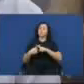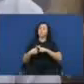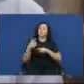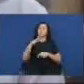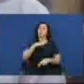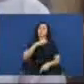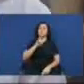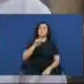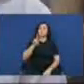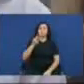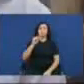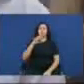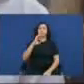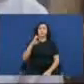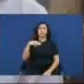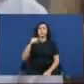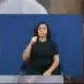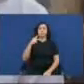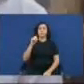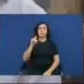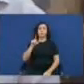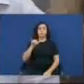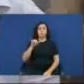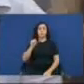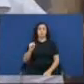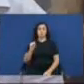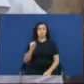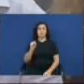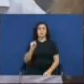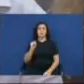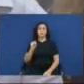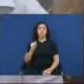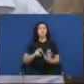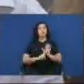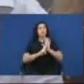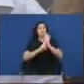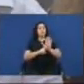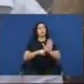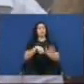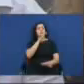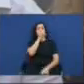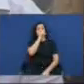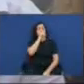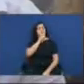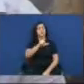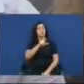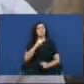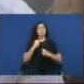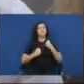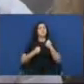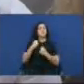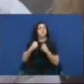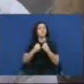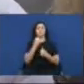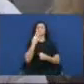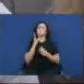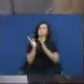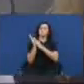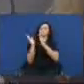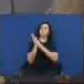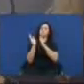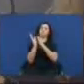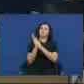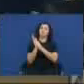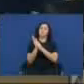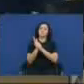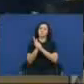cidade de Iracemápolis, representando a Câmara e representando a cidade de Limeira, em que nós pudemos estar correndo junto. Parabéns ao Darcy